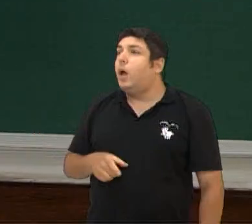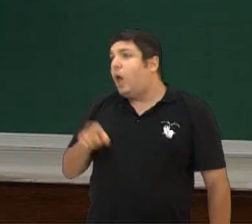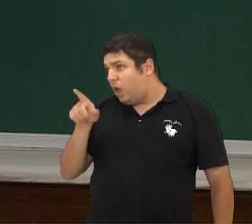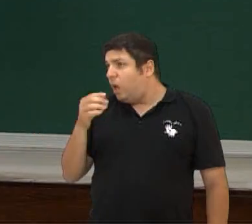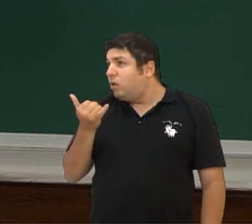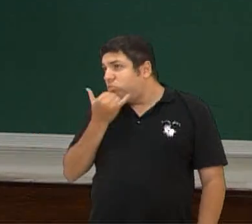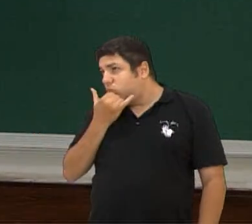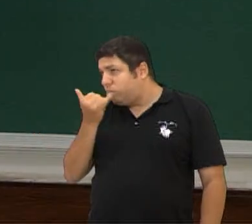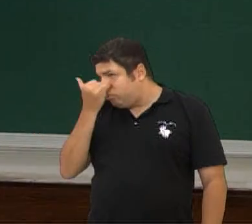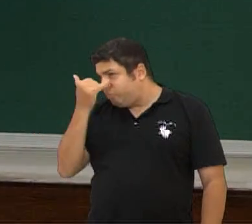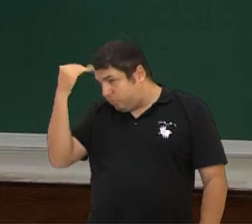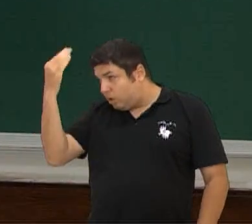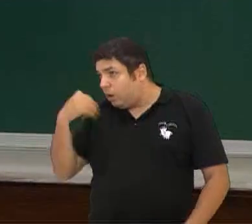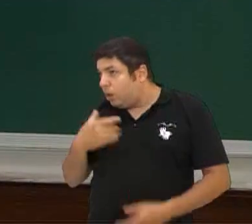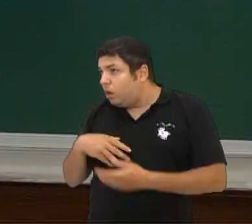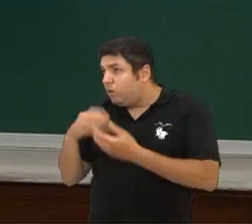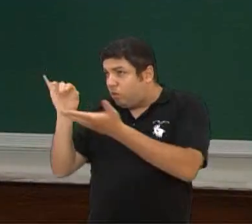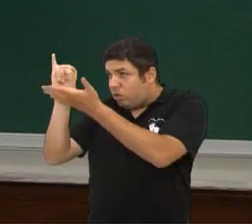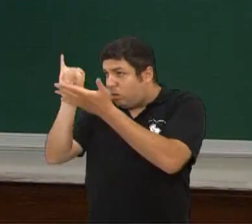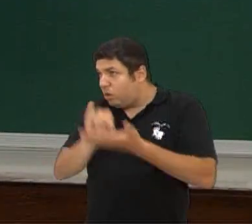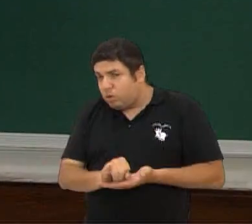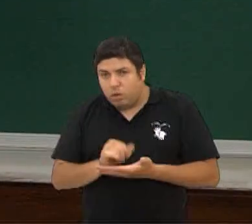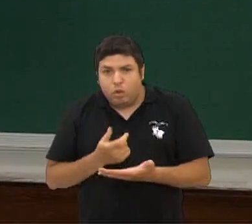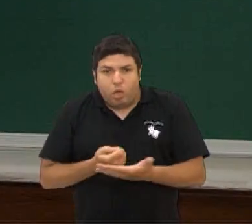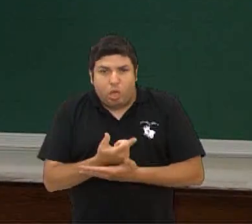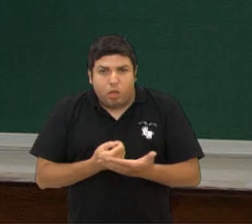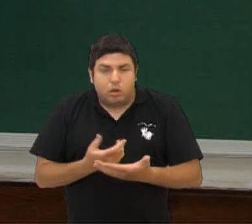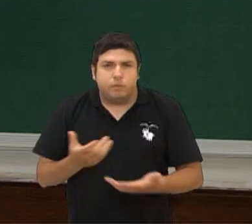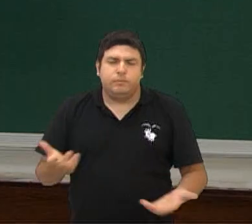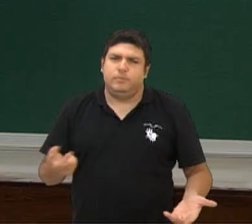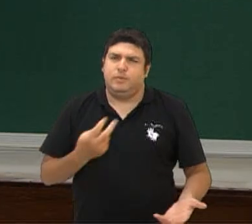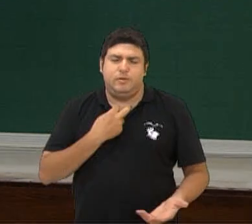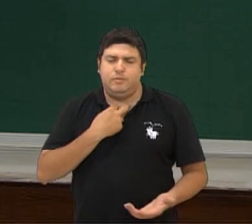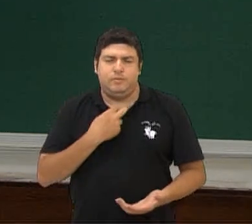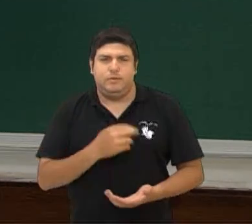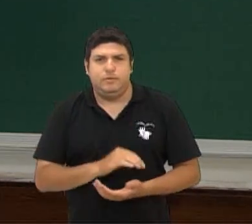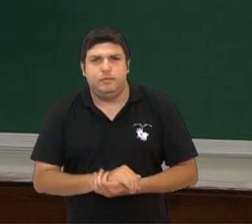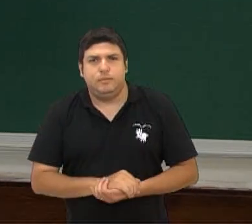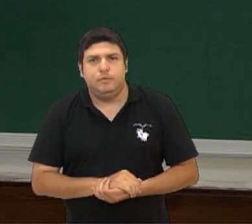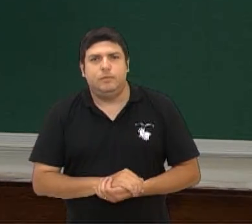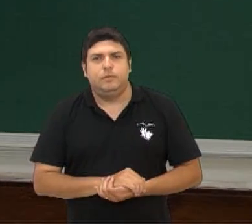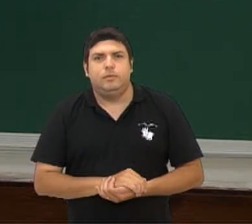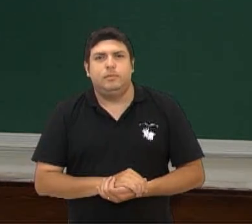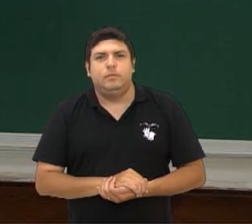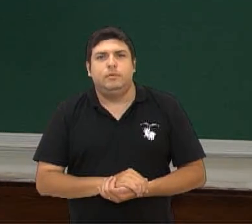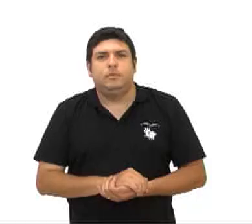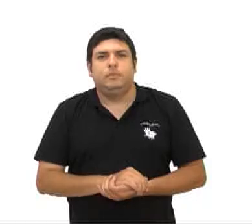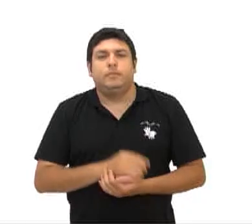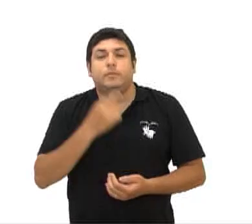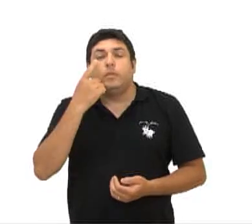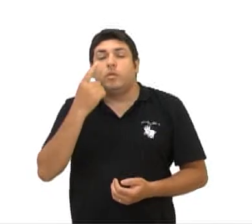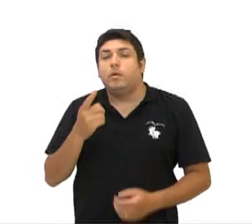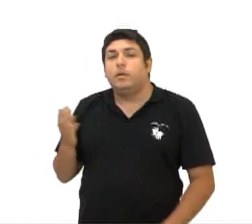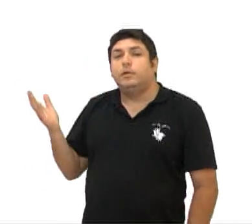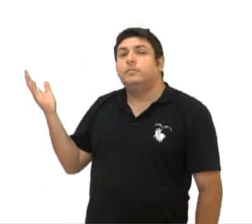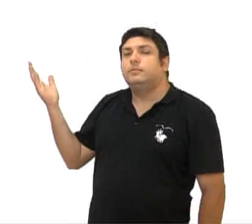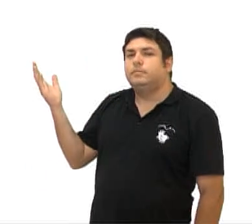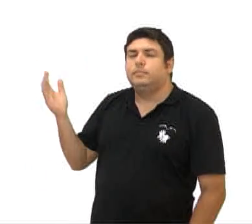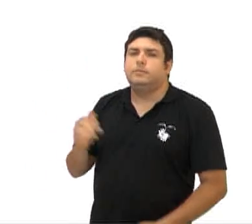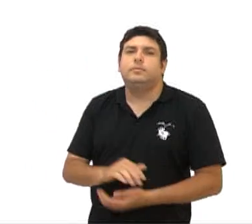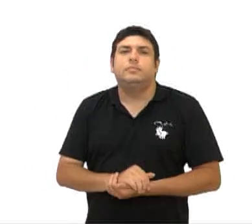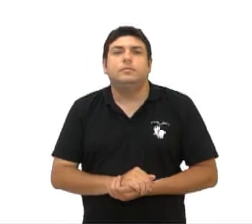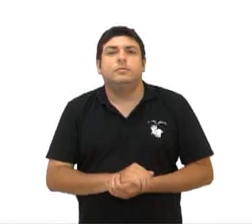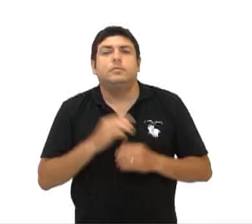água. A gente já está acabando com isso, né? E a gente faz isso às vezes já, gente. Olha só esse infográfico aqui. Está dizendo que o